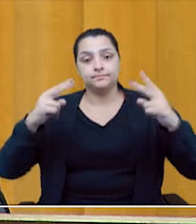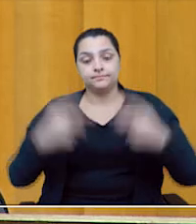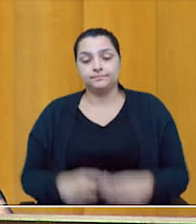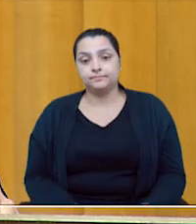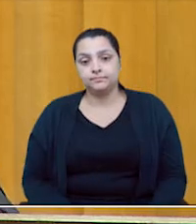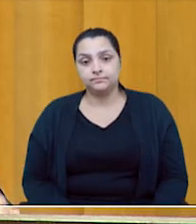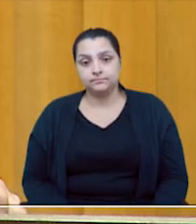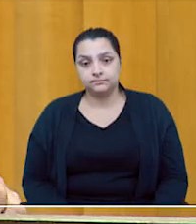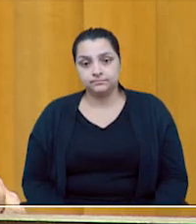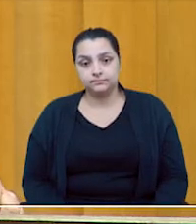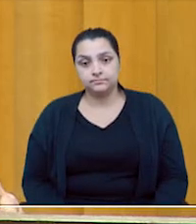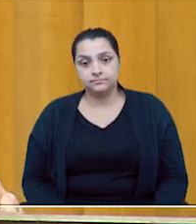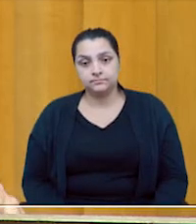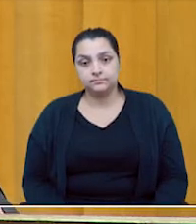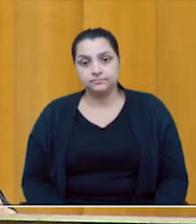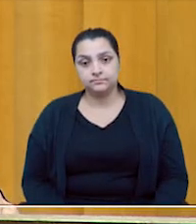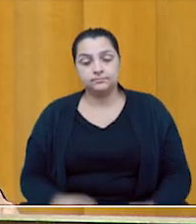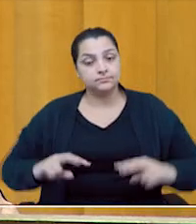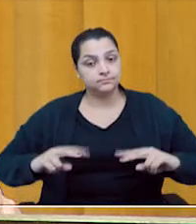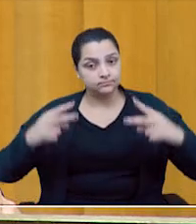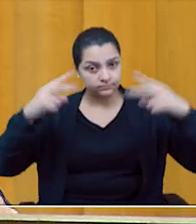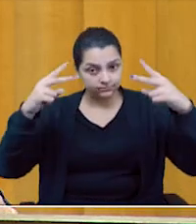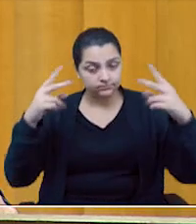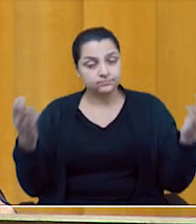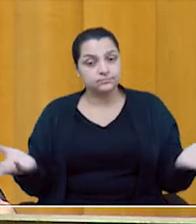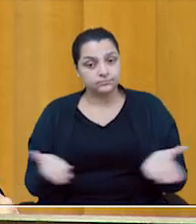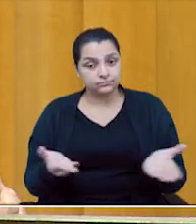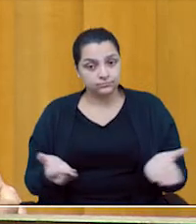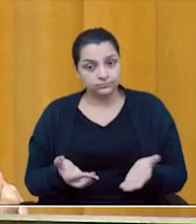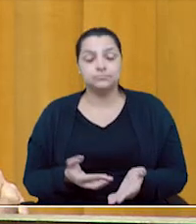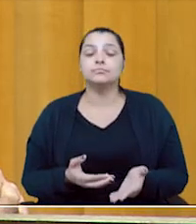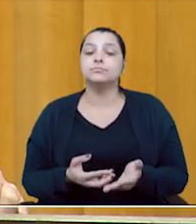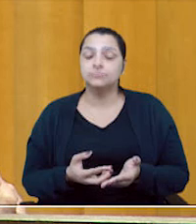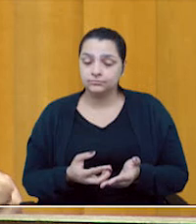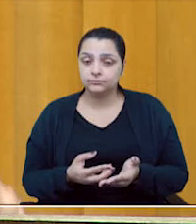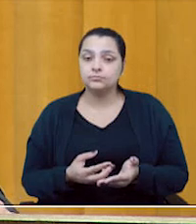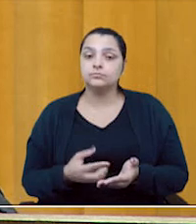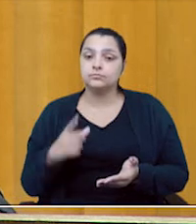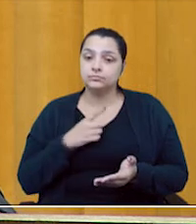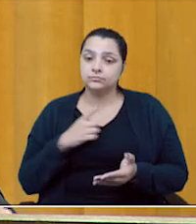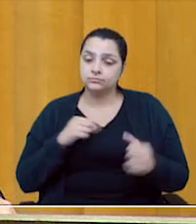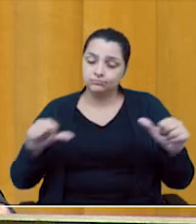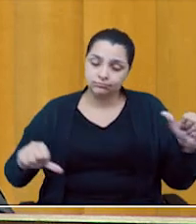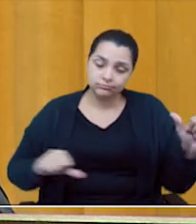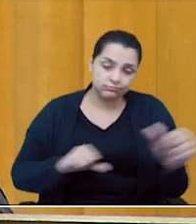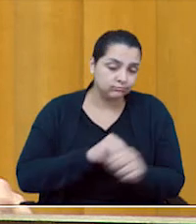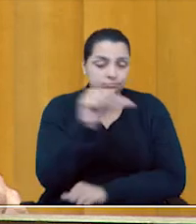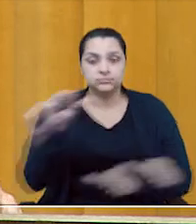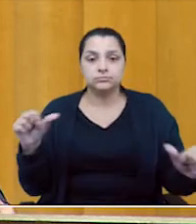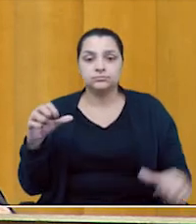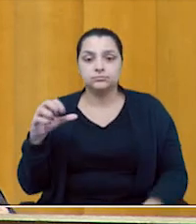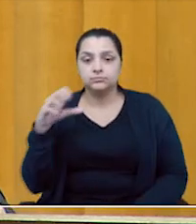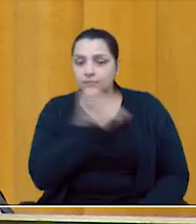segundo ponto. As carreiras são, hoje, atingidas por mudanças muito fortes, de